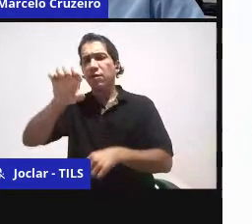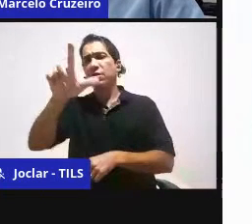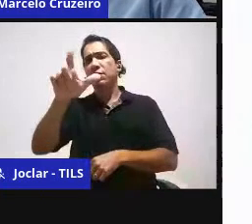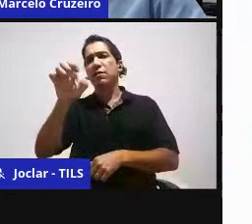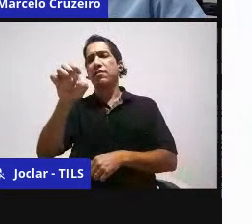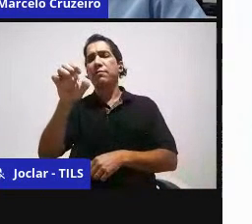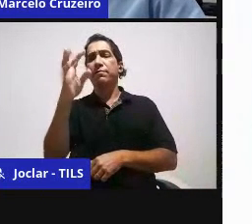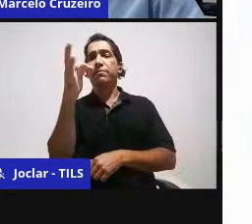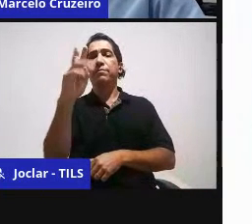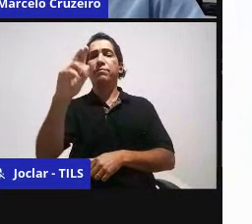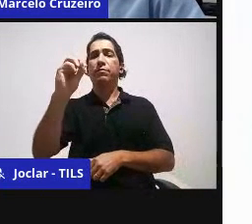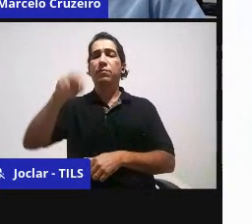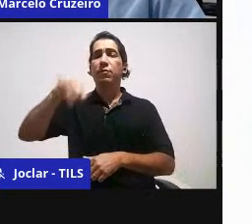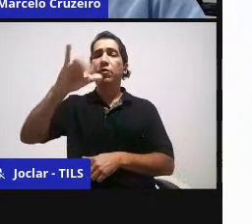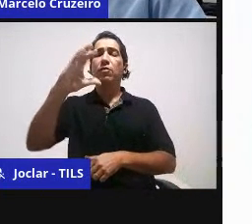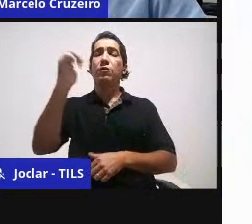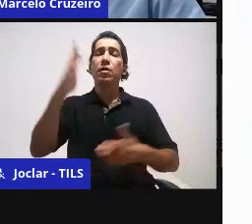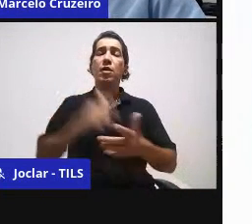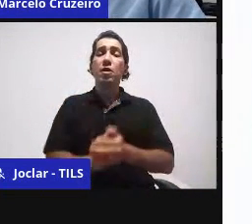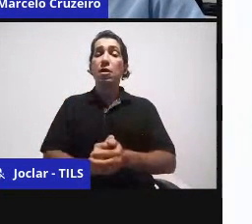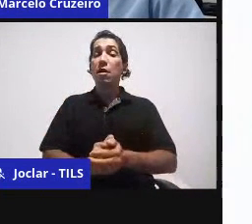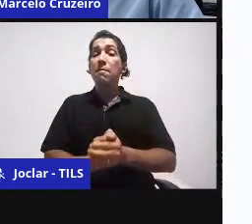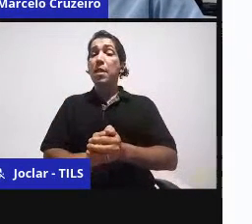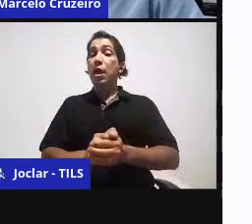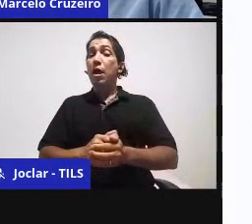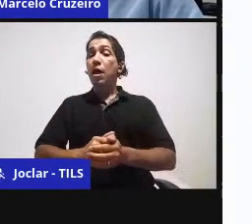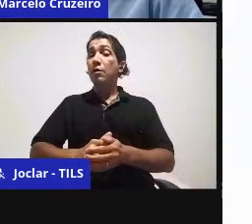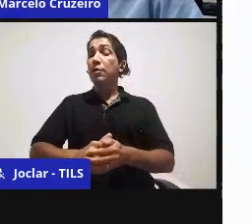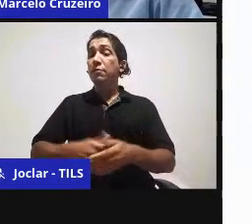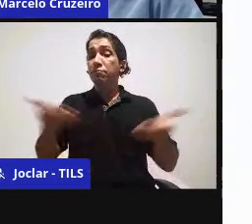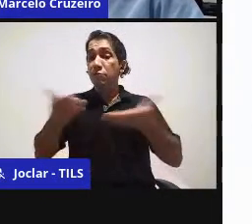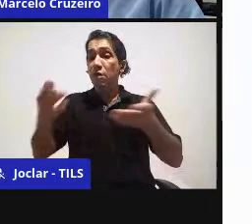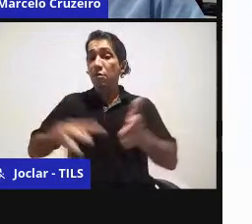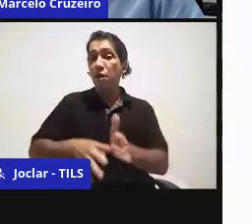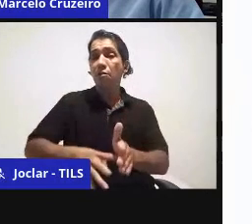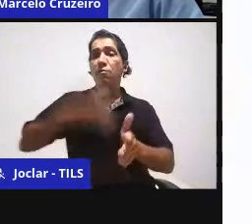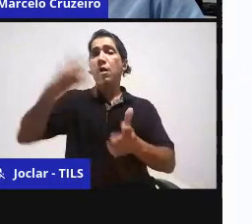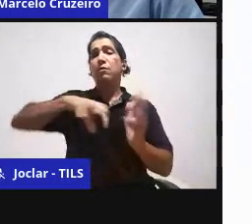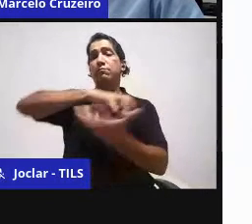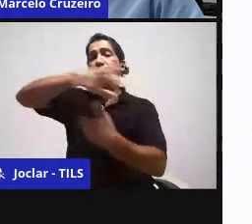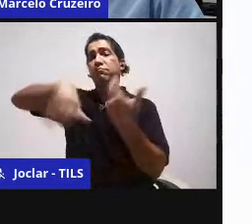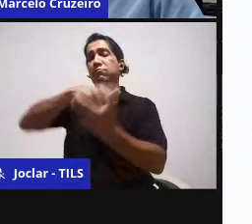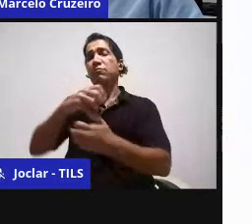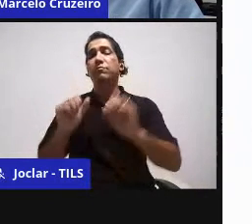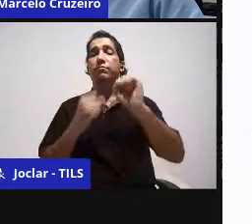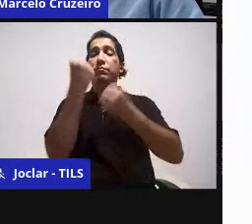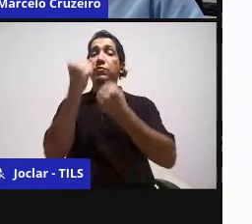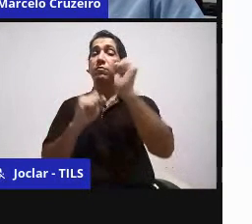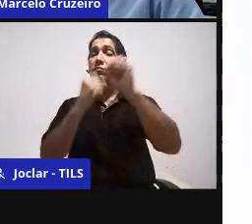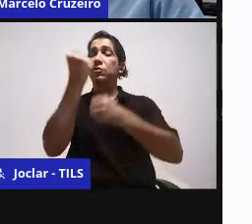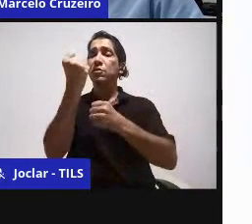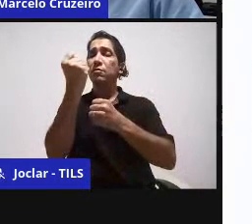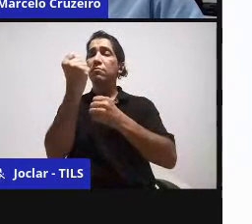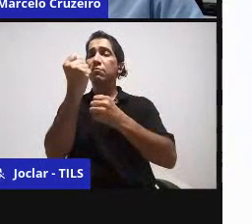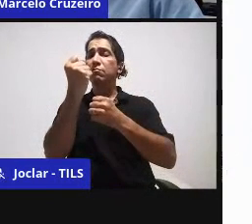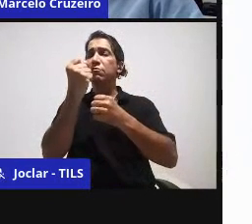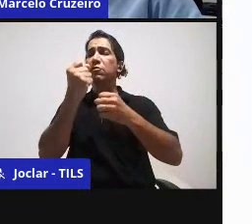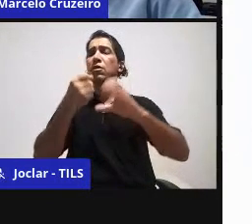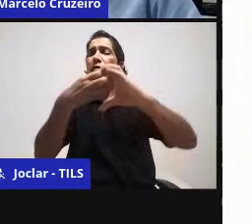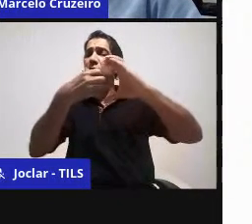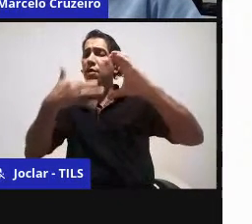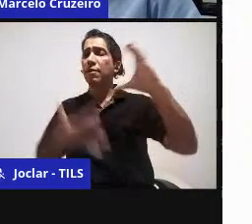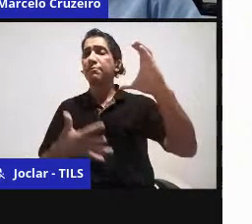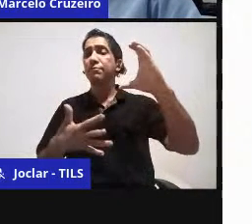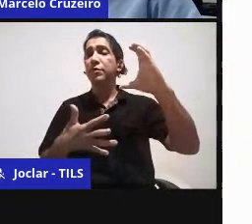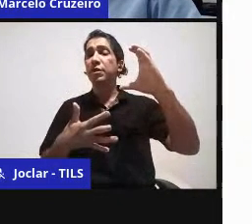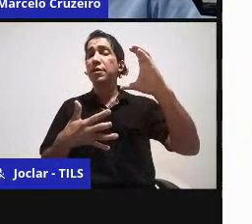Né. E atualmente, nós estamos vivendo, então, a quarta revolução industrial, que se caracteriza pela conectividade, pela